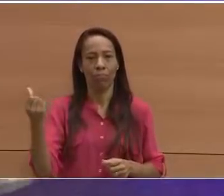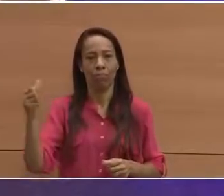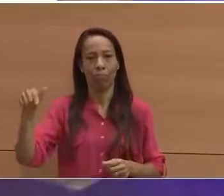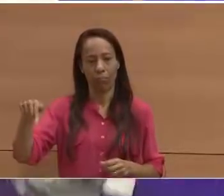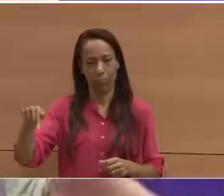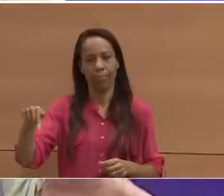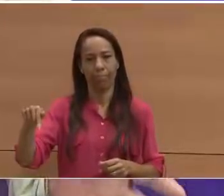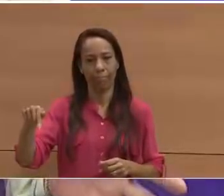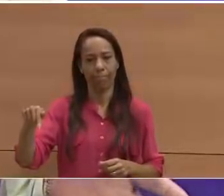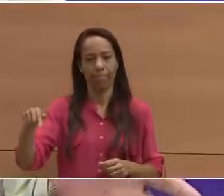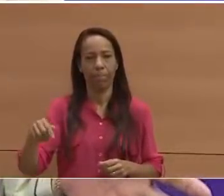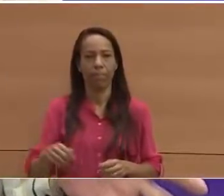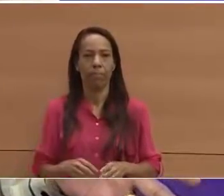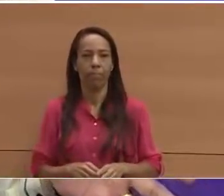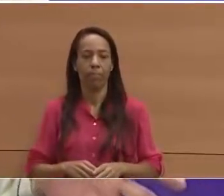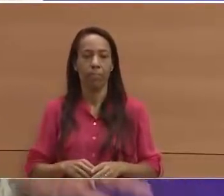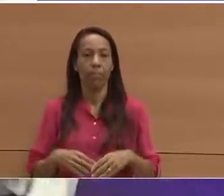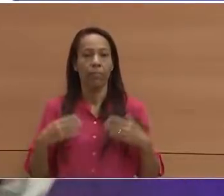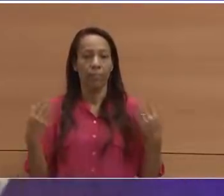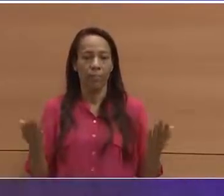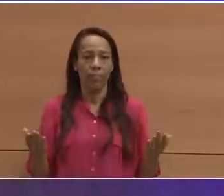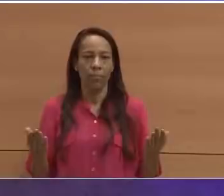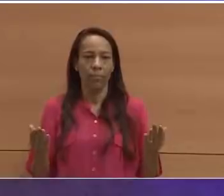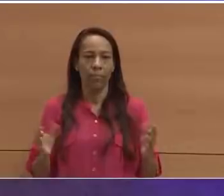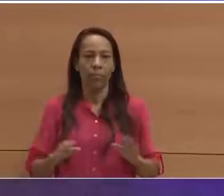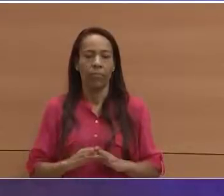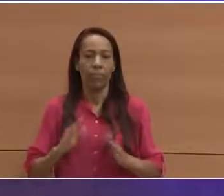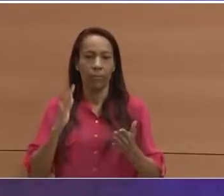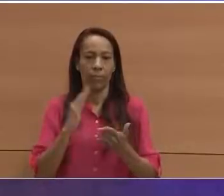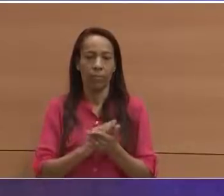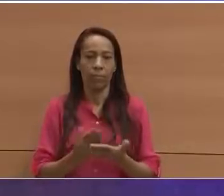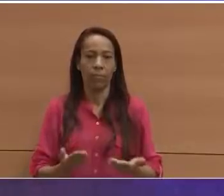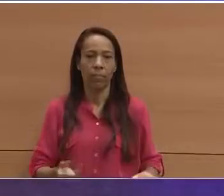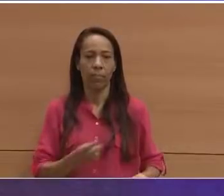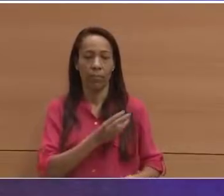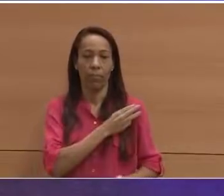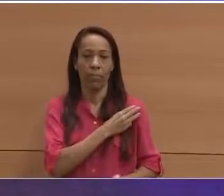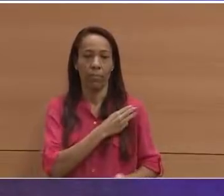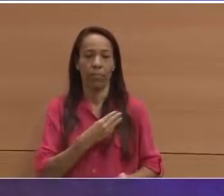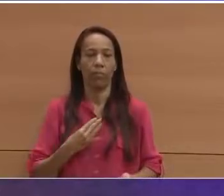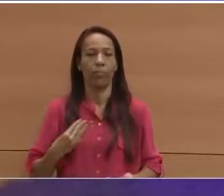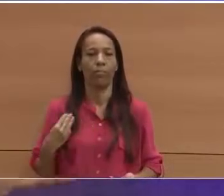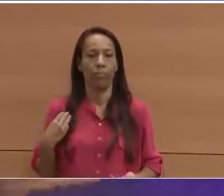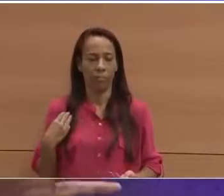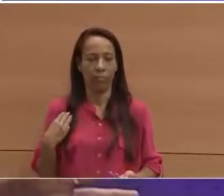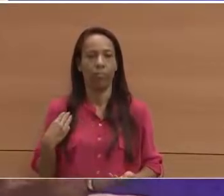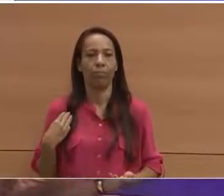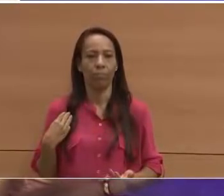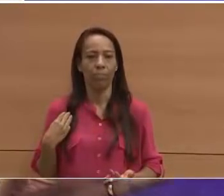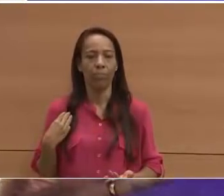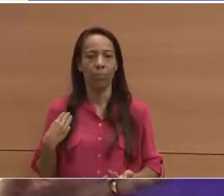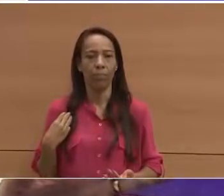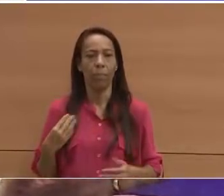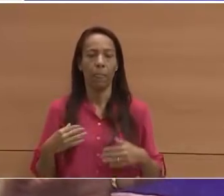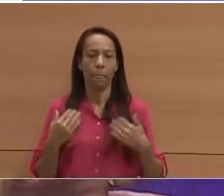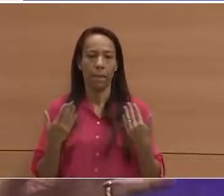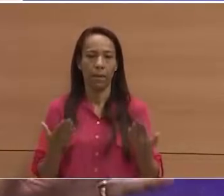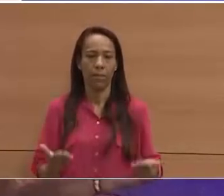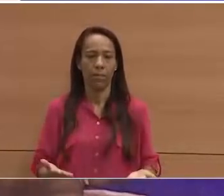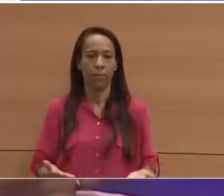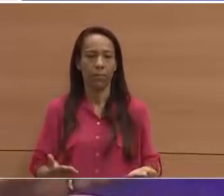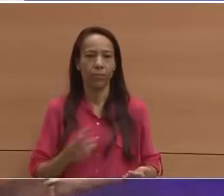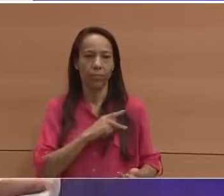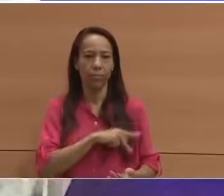E quando termina um ministro, termina também o seu ministério, não